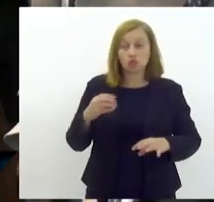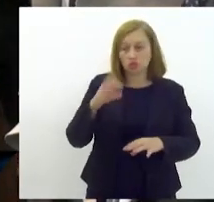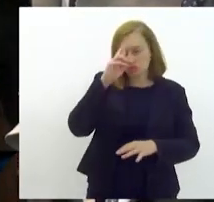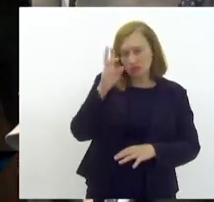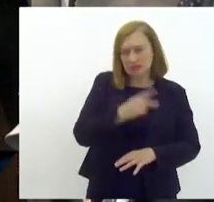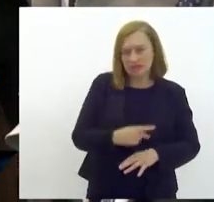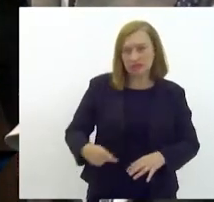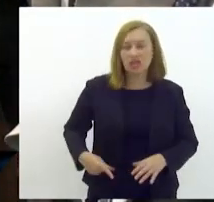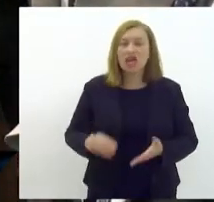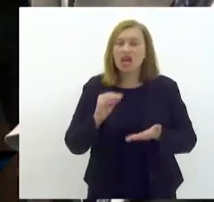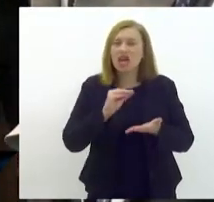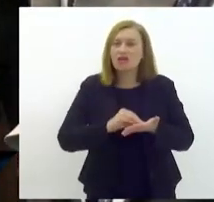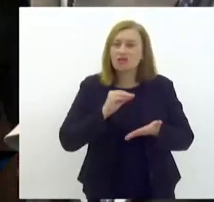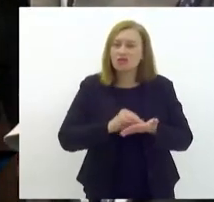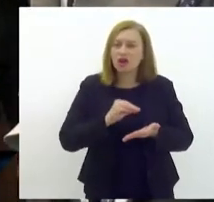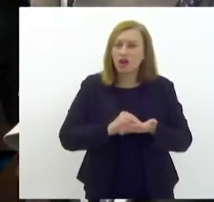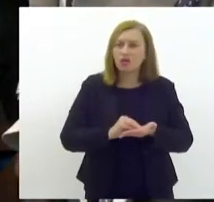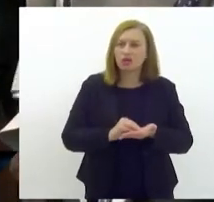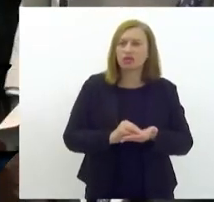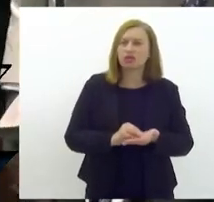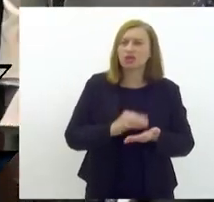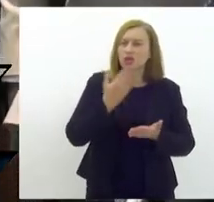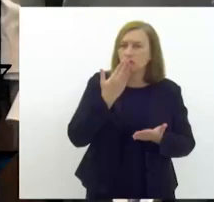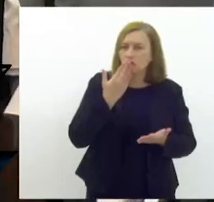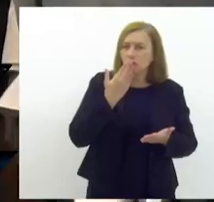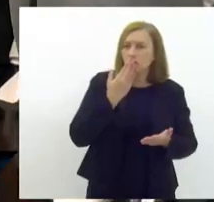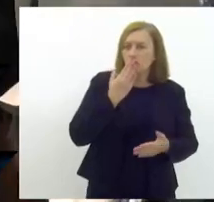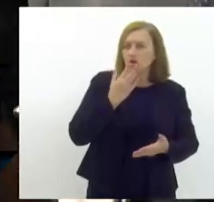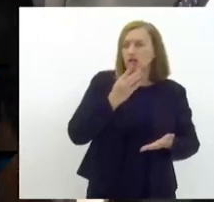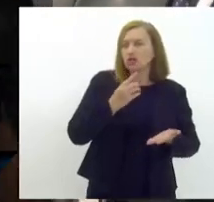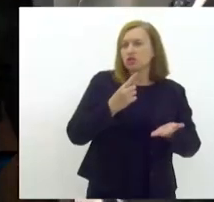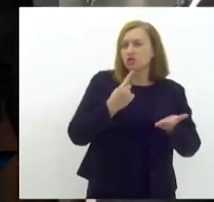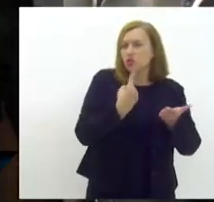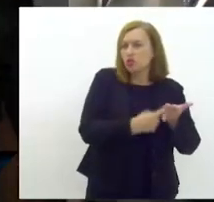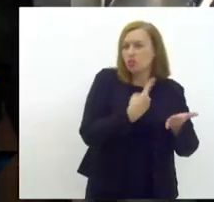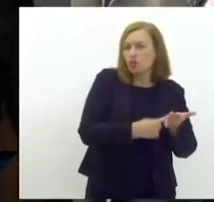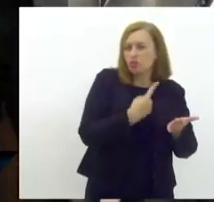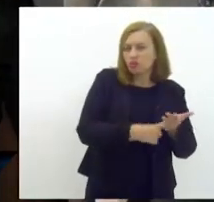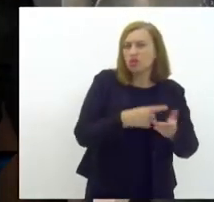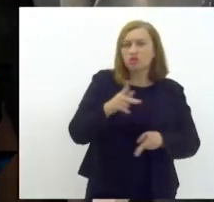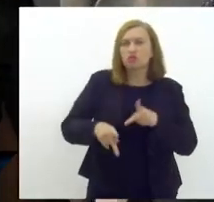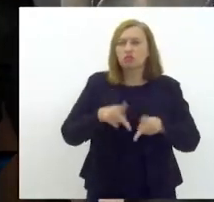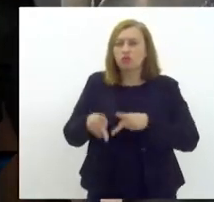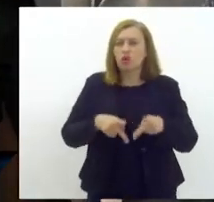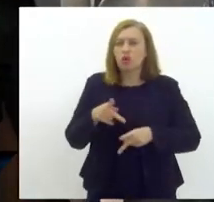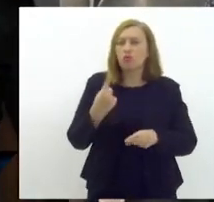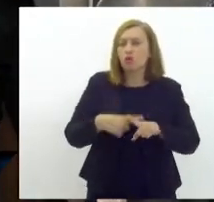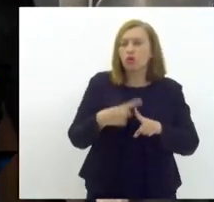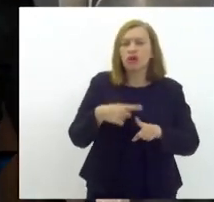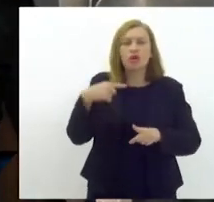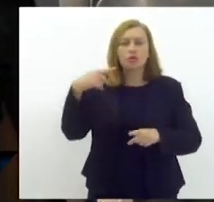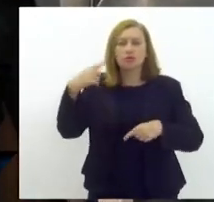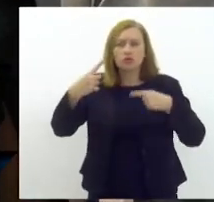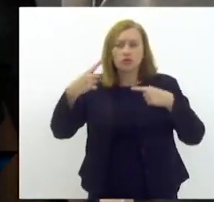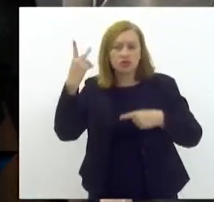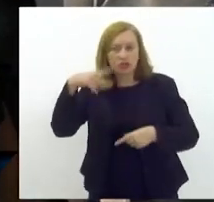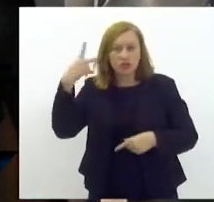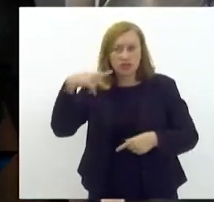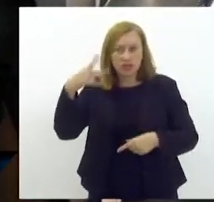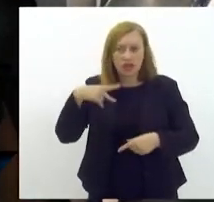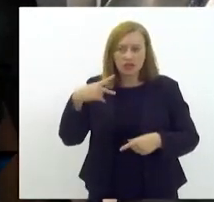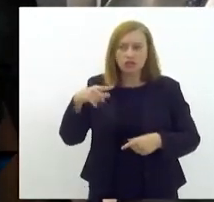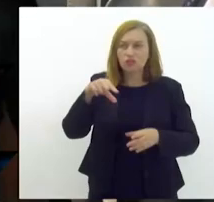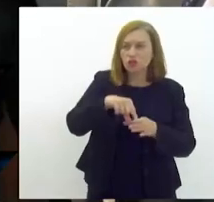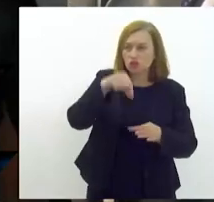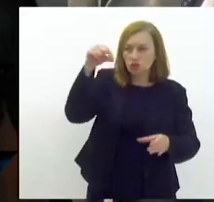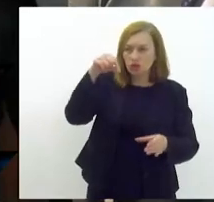é falta de comprometimento com a coisa pública porque o parlamentar foi eleito para levar essas demandas